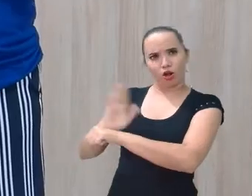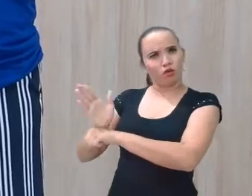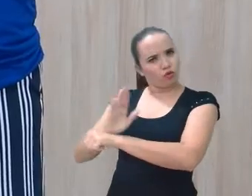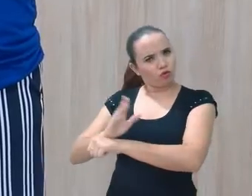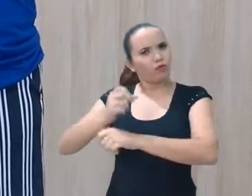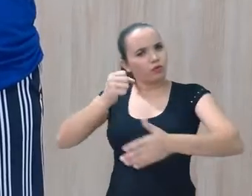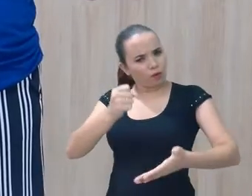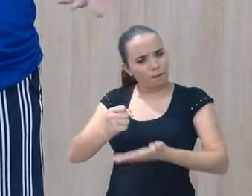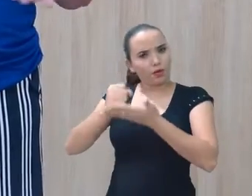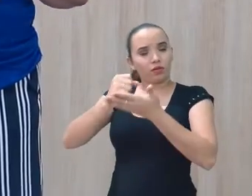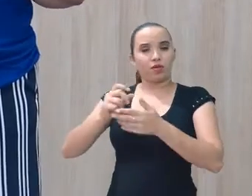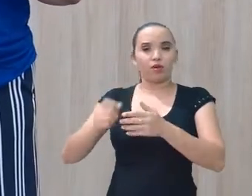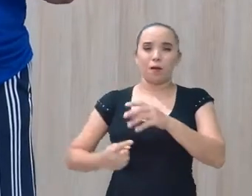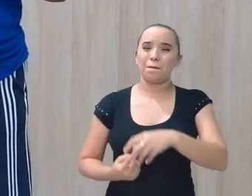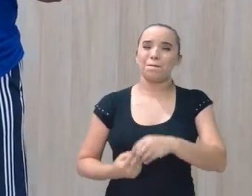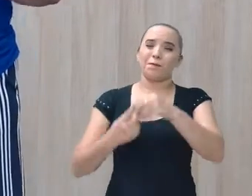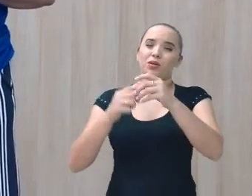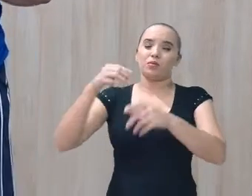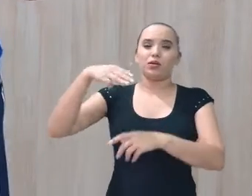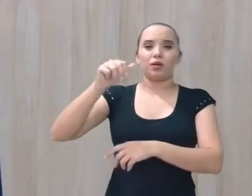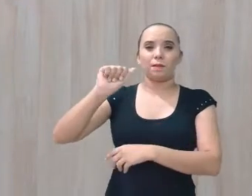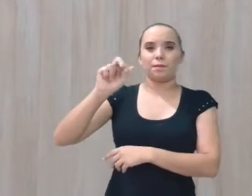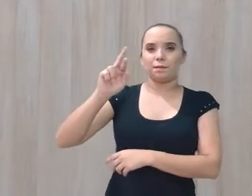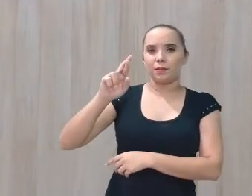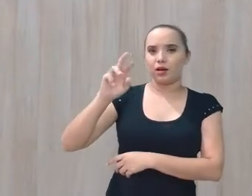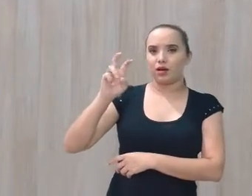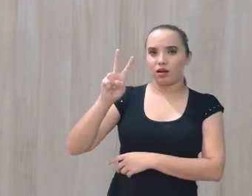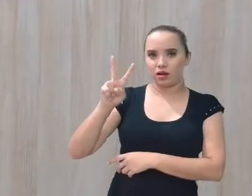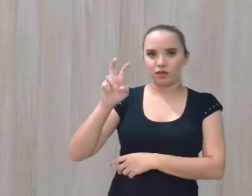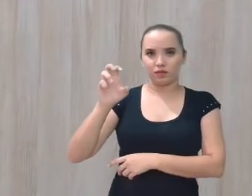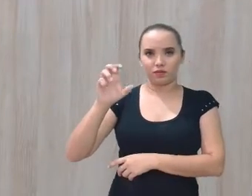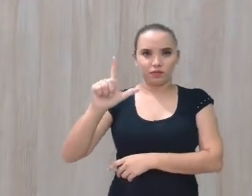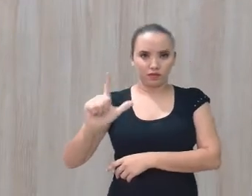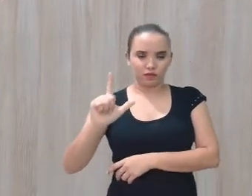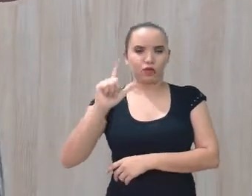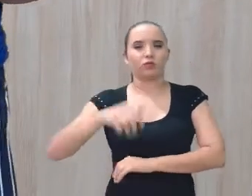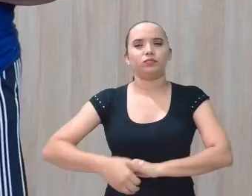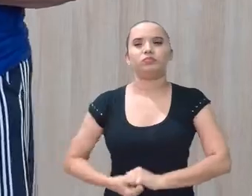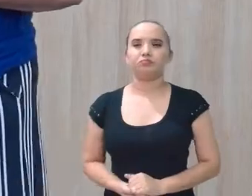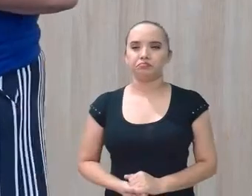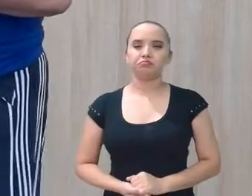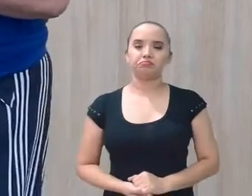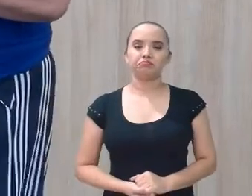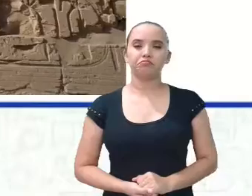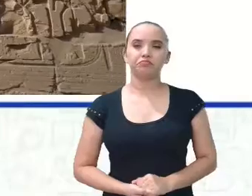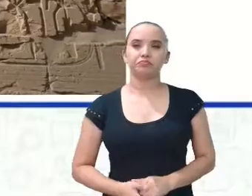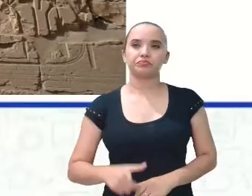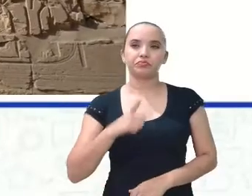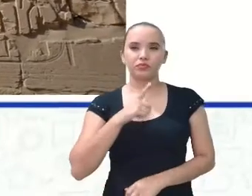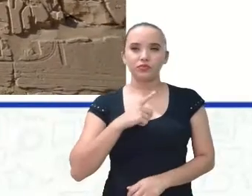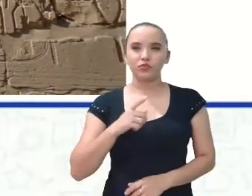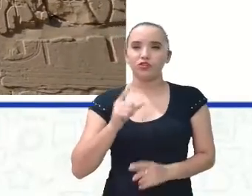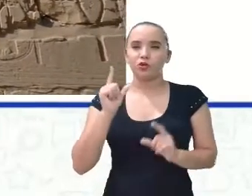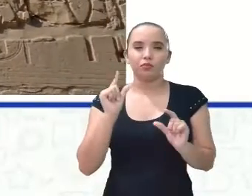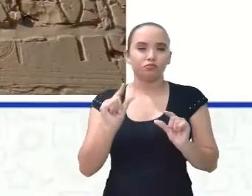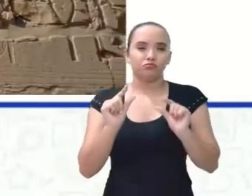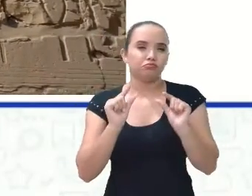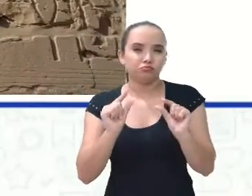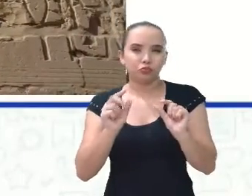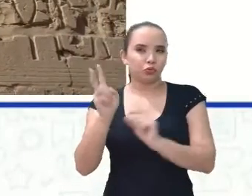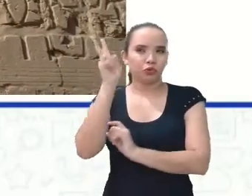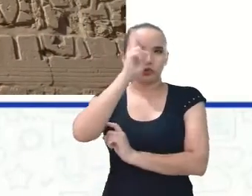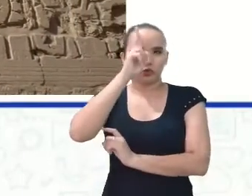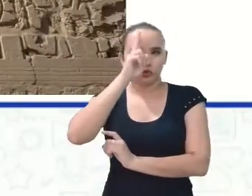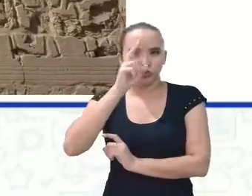Marvel, né, representando as histórias e os heróis dos quadrinhos. Um pouquinho da história,